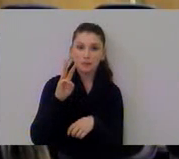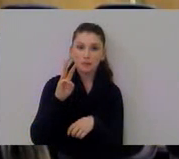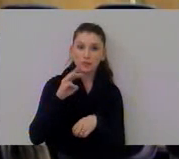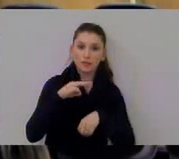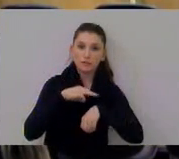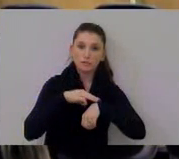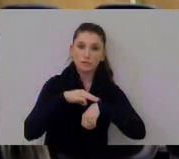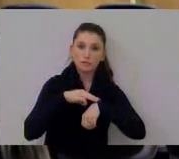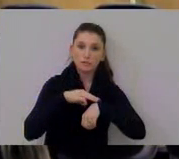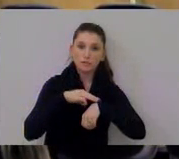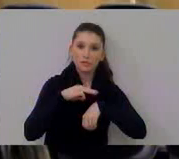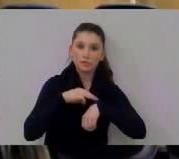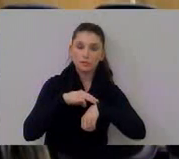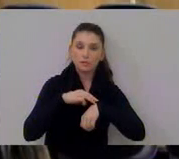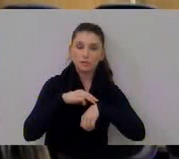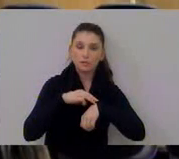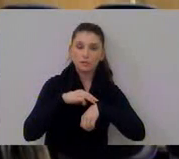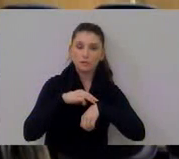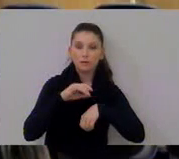Jeves.